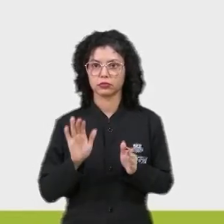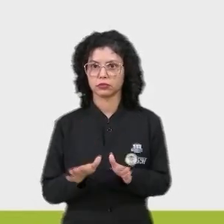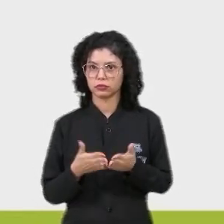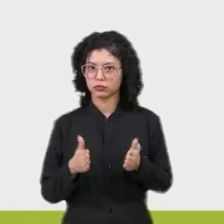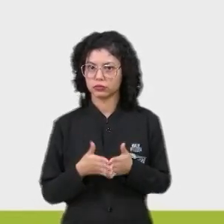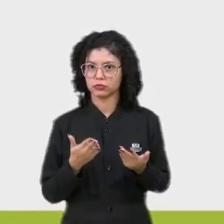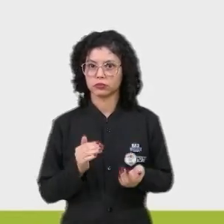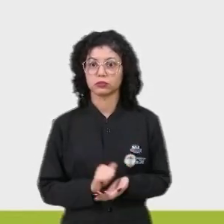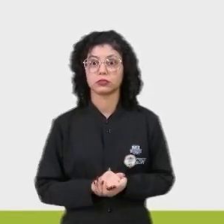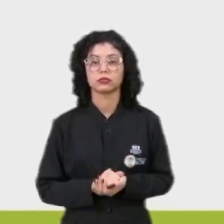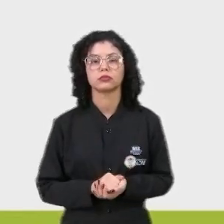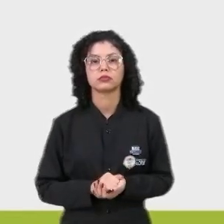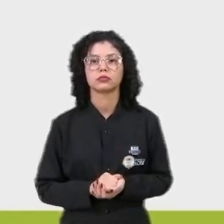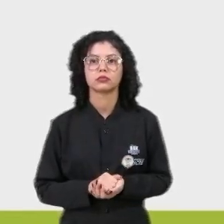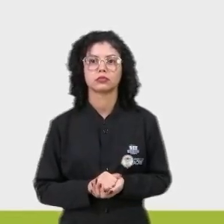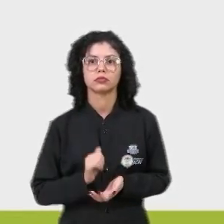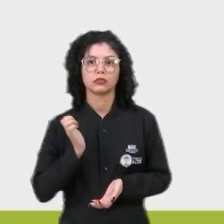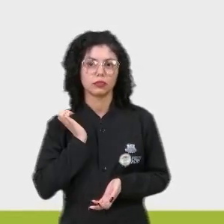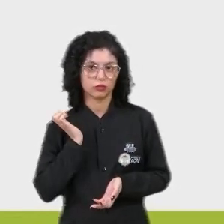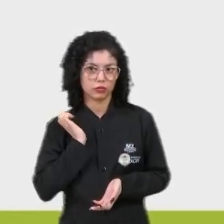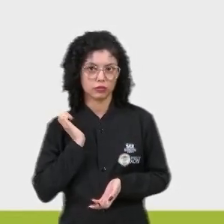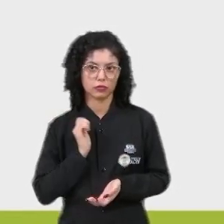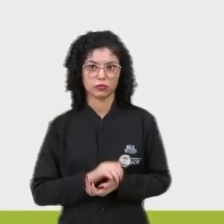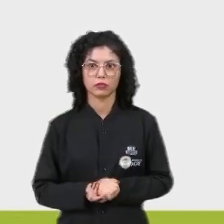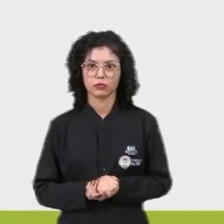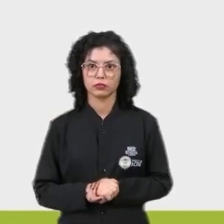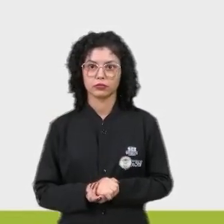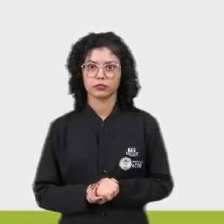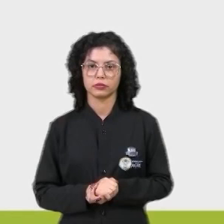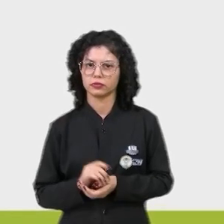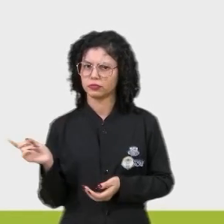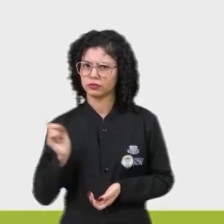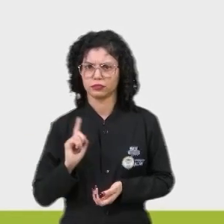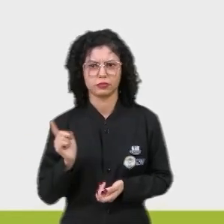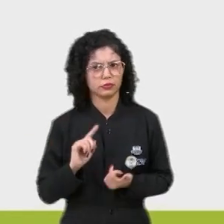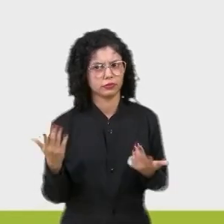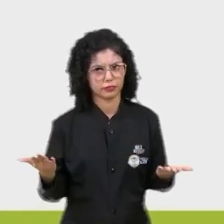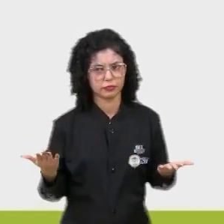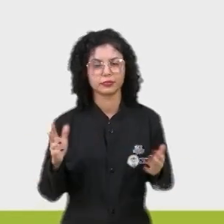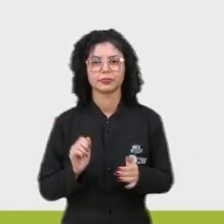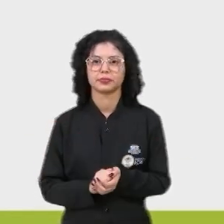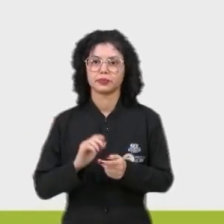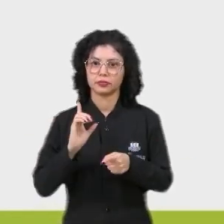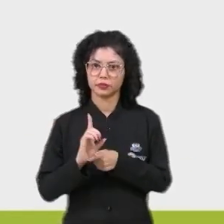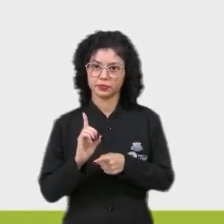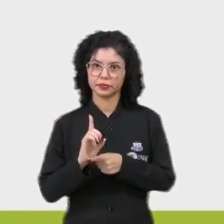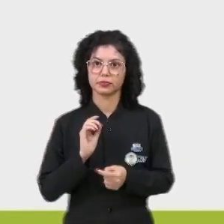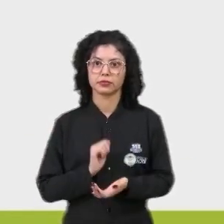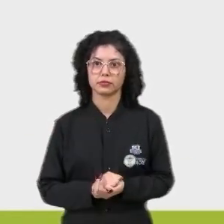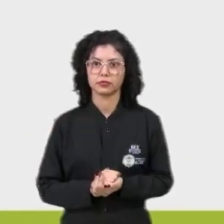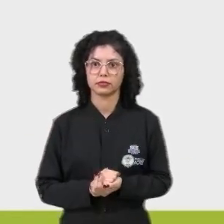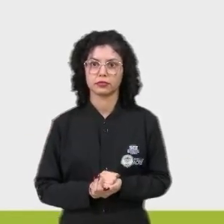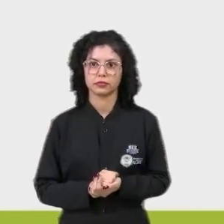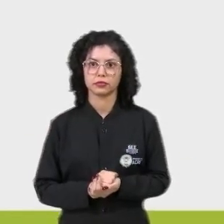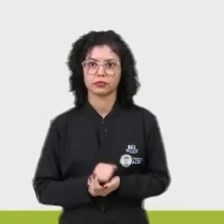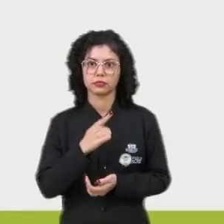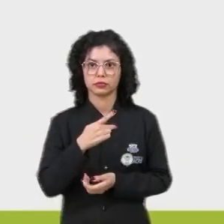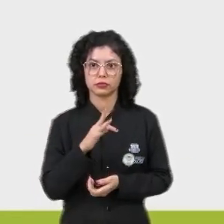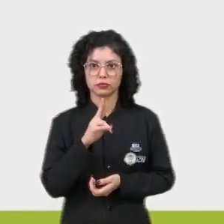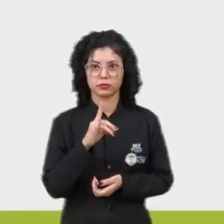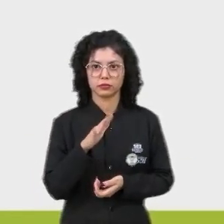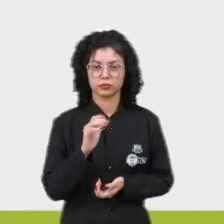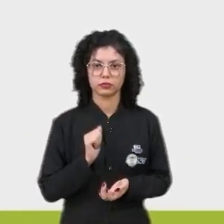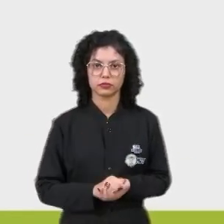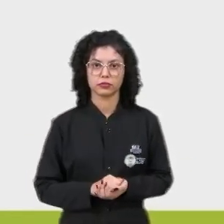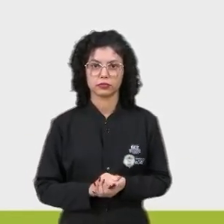pobre e o espaço da população rica? Não, né, gente? Letra D, personificação,